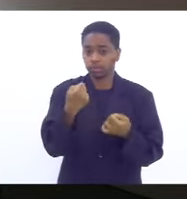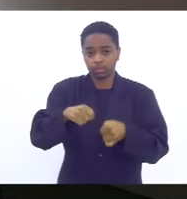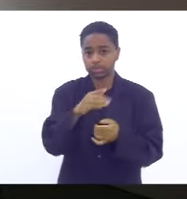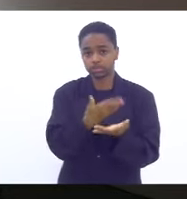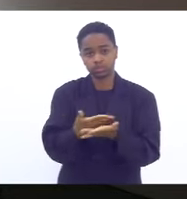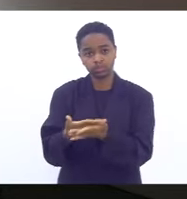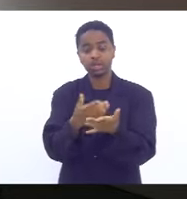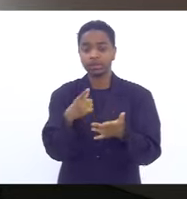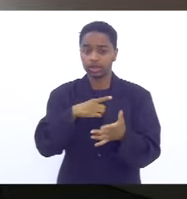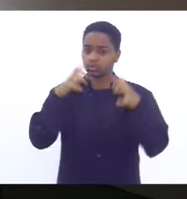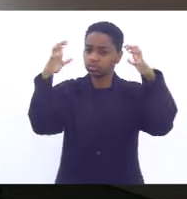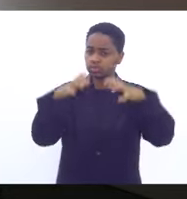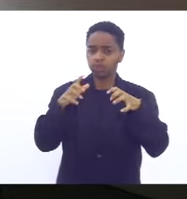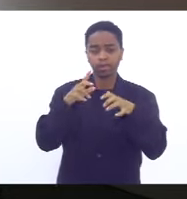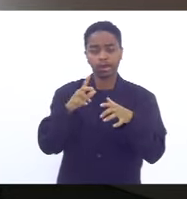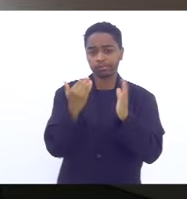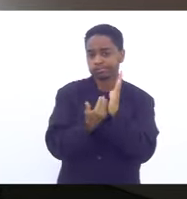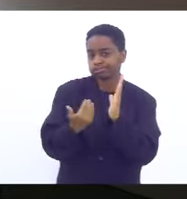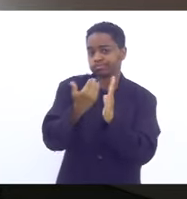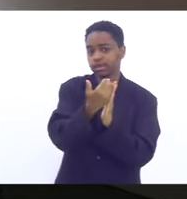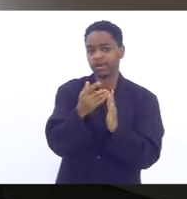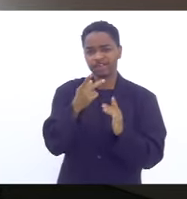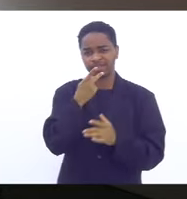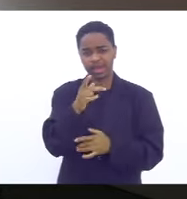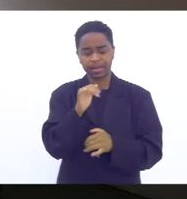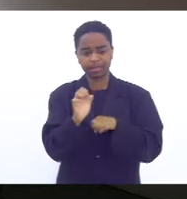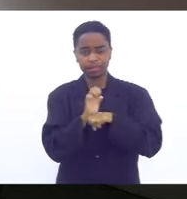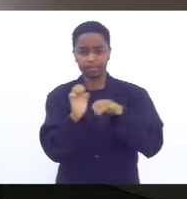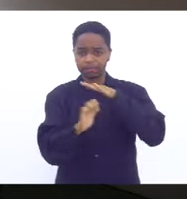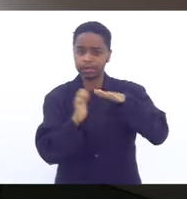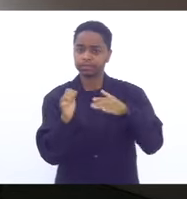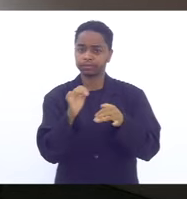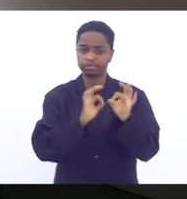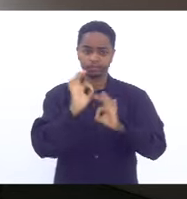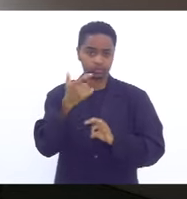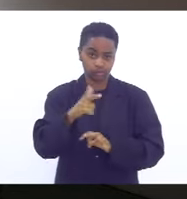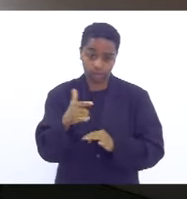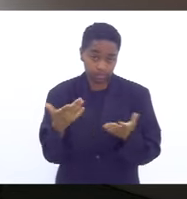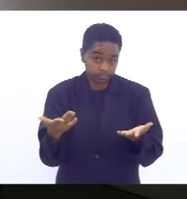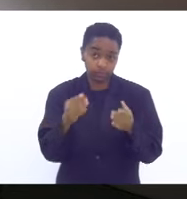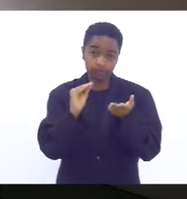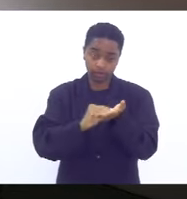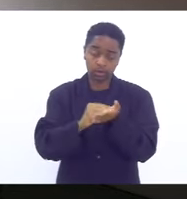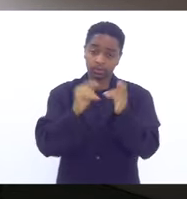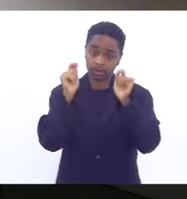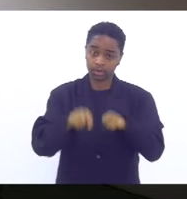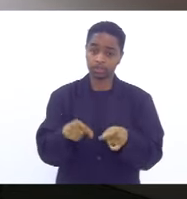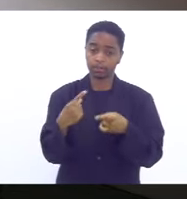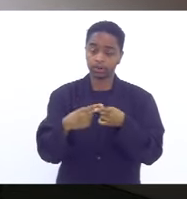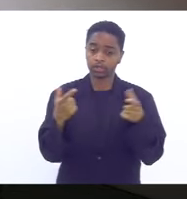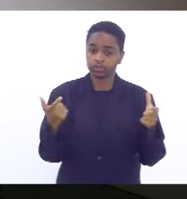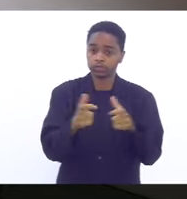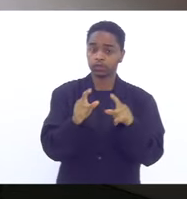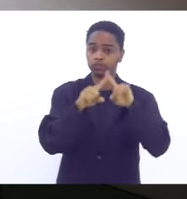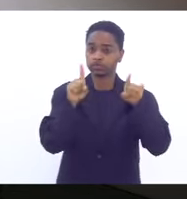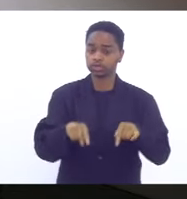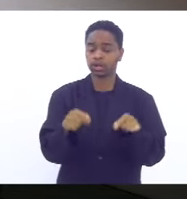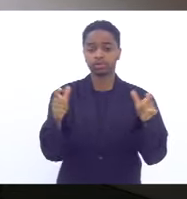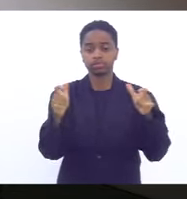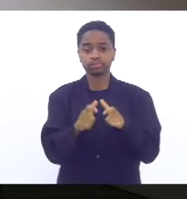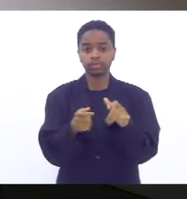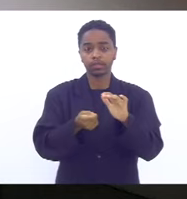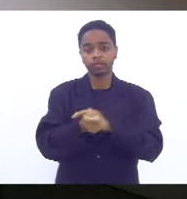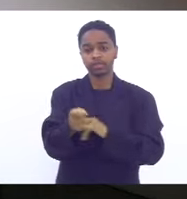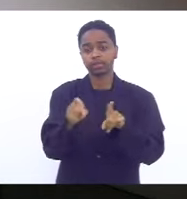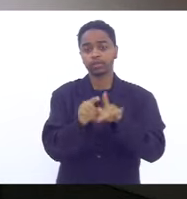vez mais chuvas fortes. Dizer que a empresa não está preparada para isso é mais uma prova de incompetência. Eles estão diminuindo a capacidade de investimento,